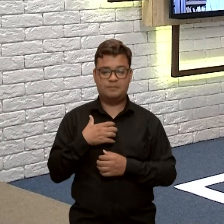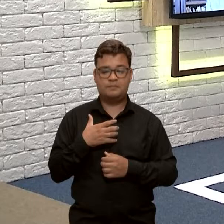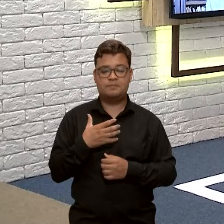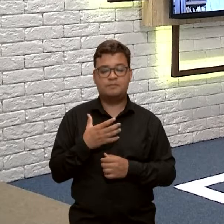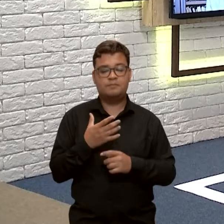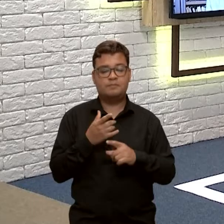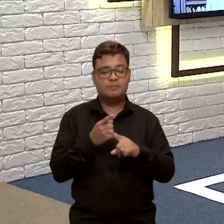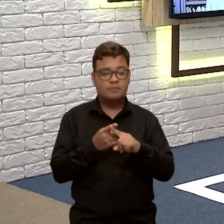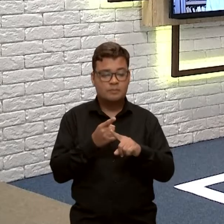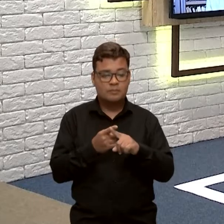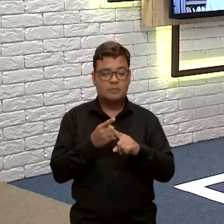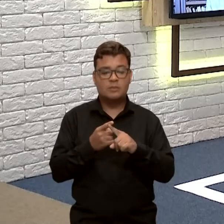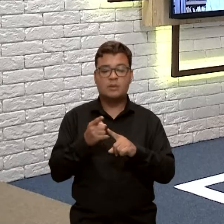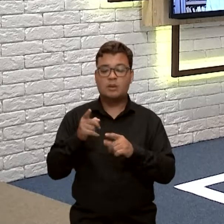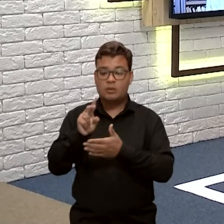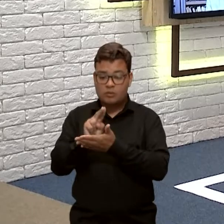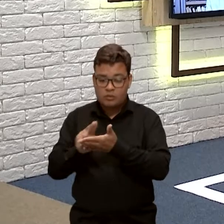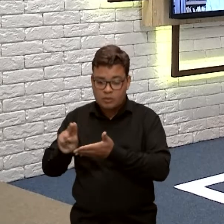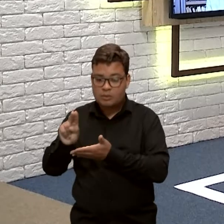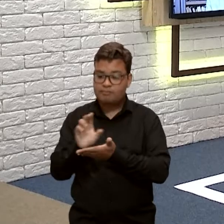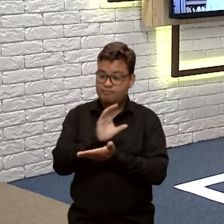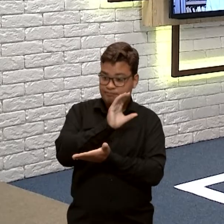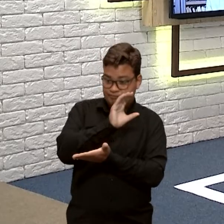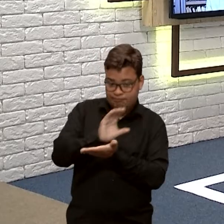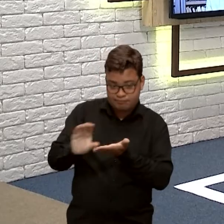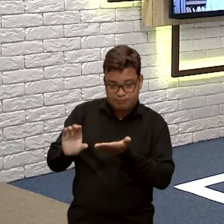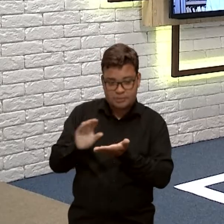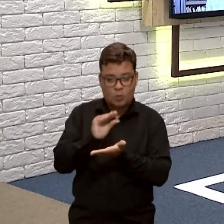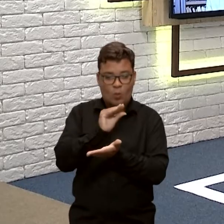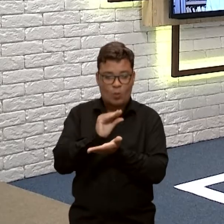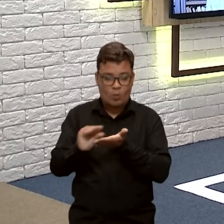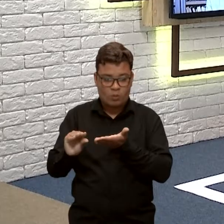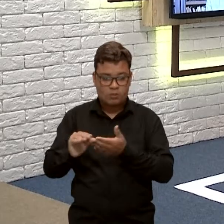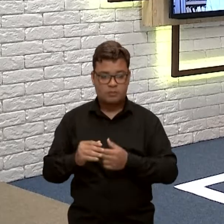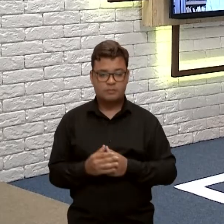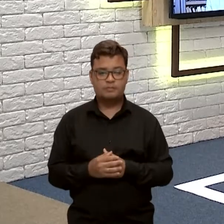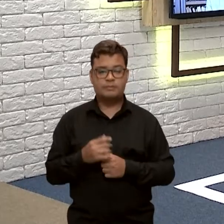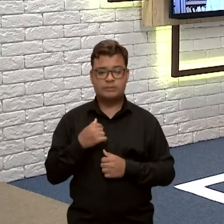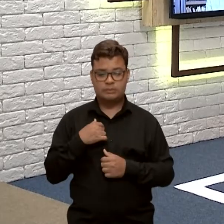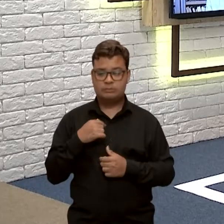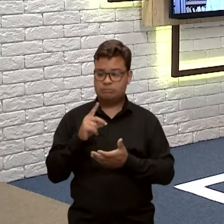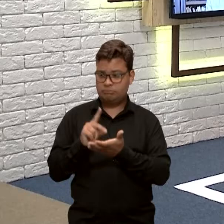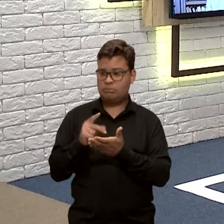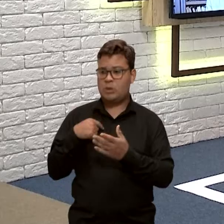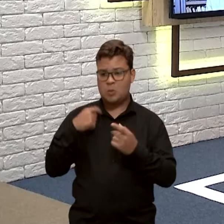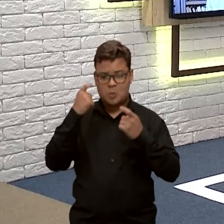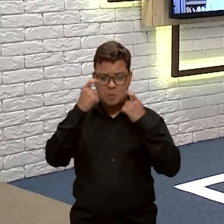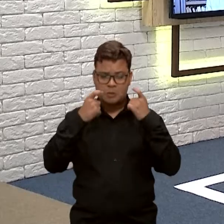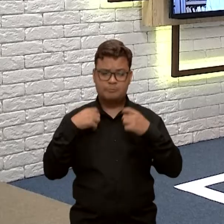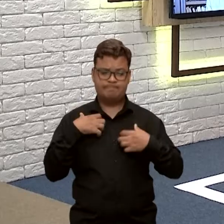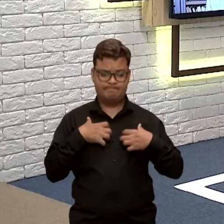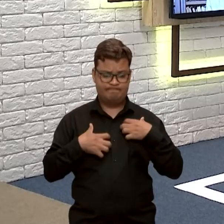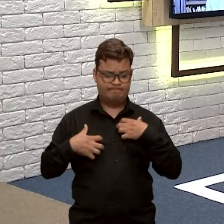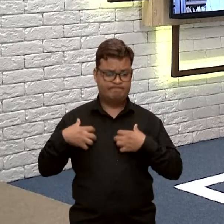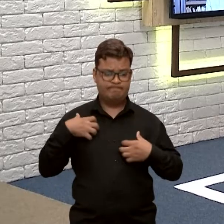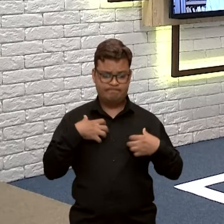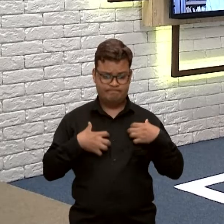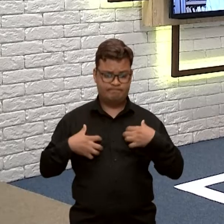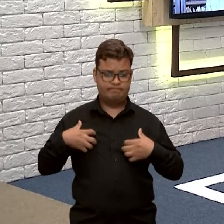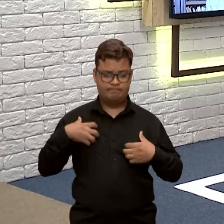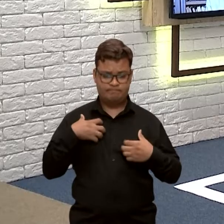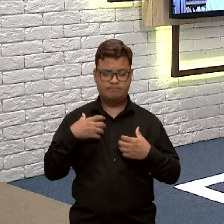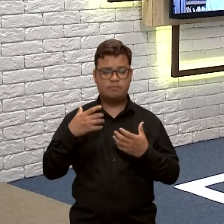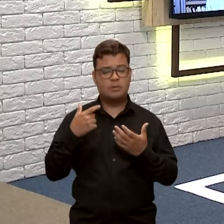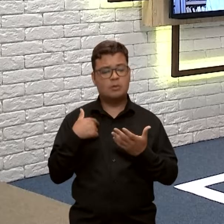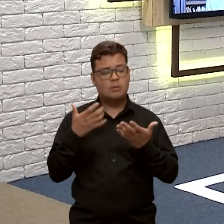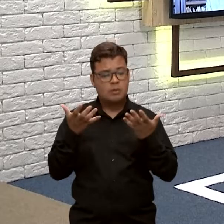do pagamento daquilo que é devido à universidade, né? Professor Eu Luiz. fiquei muito preocupado, muito aborrecido. Então, eu quero dizer para